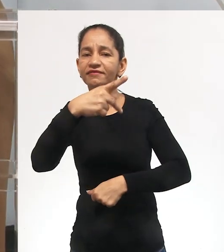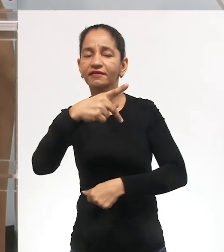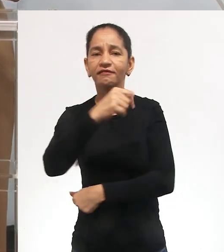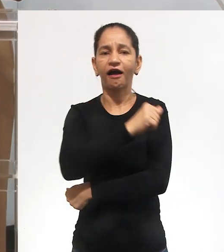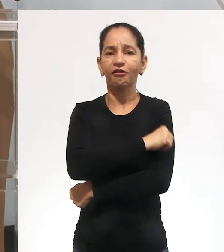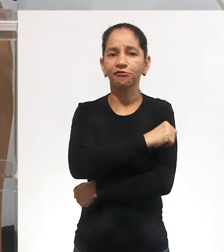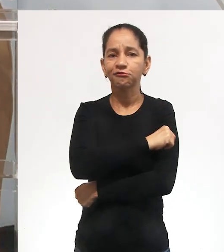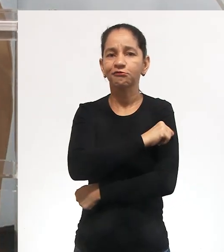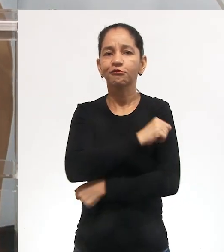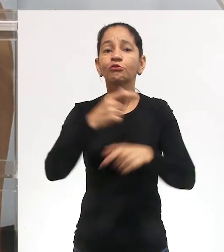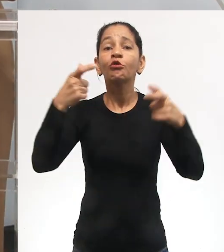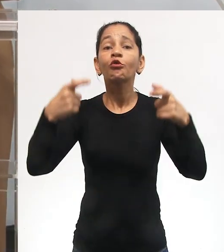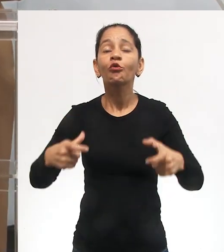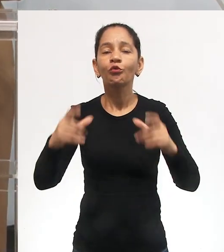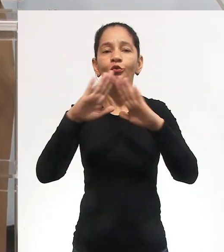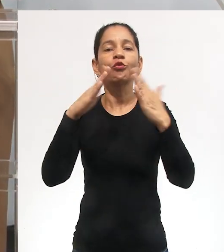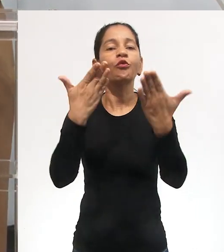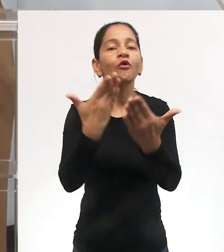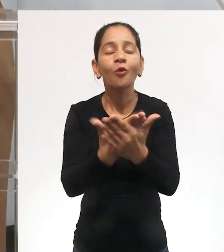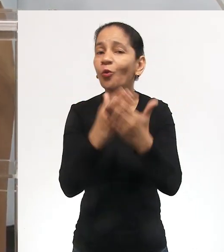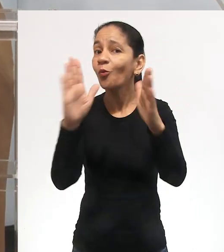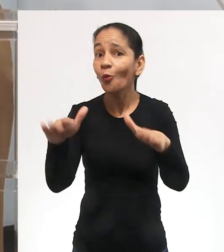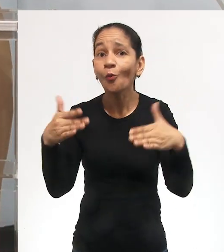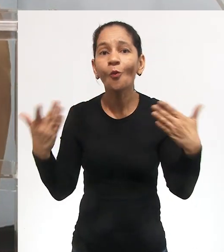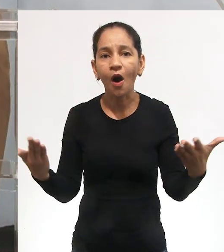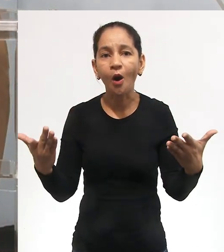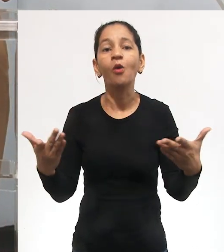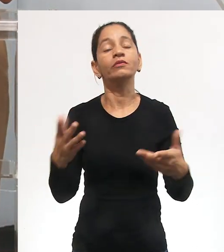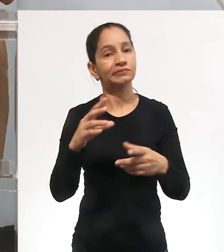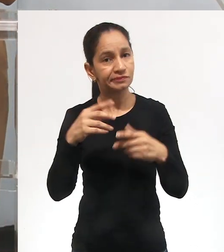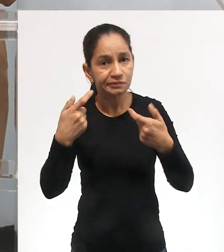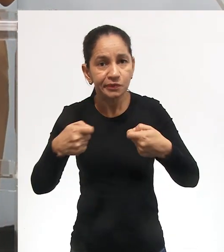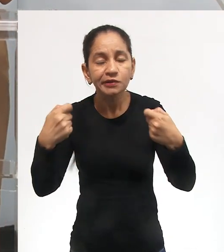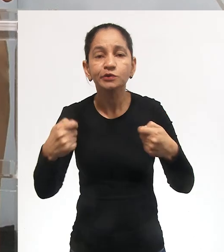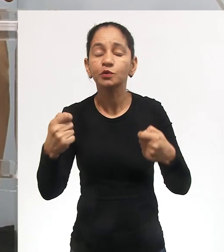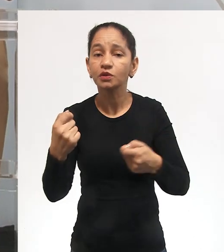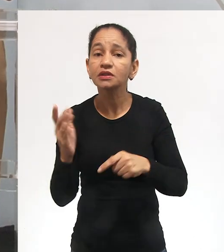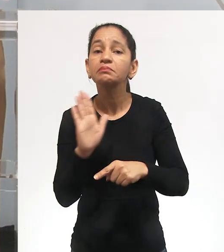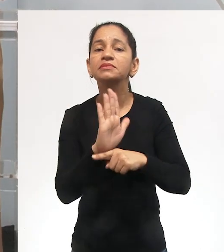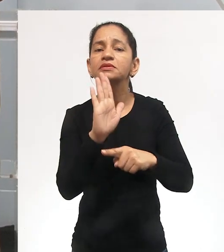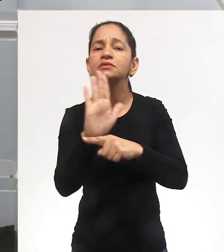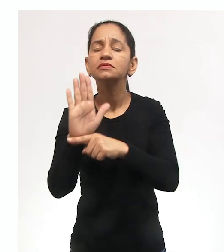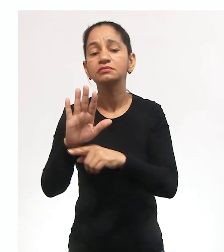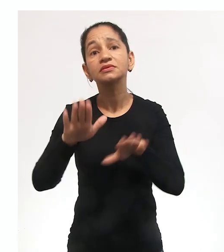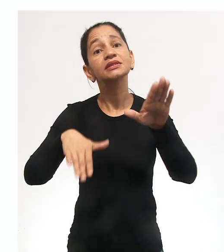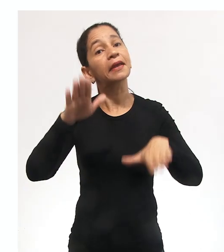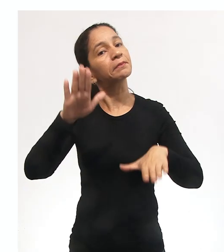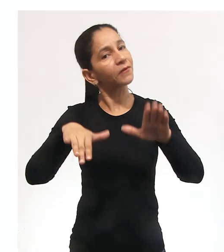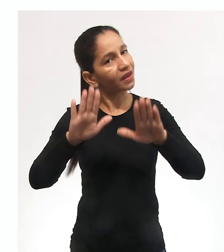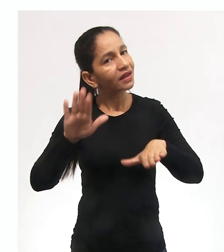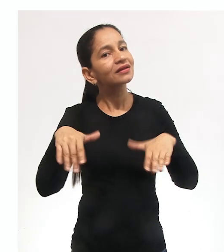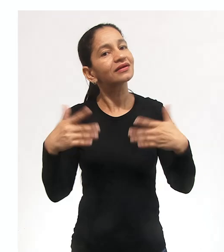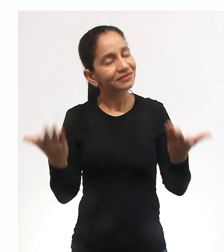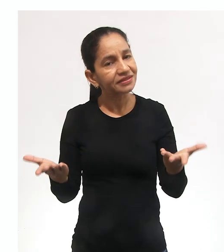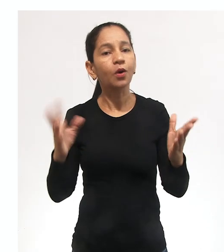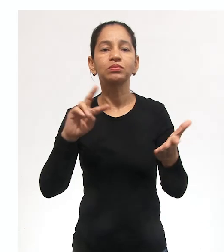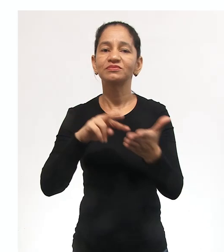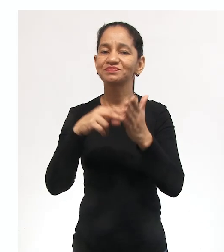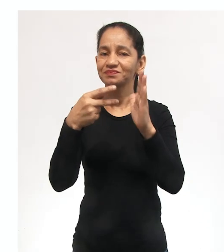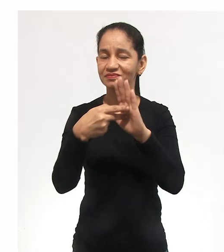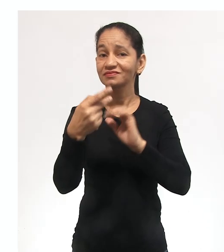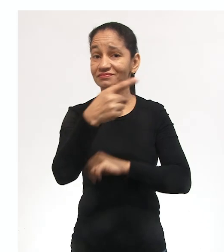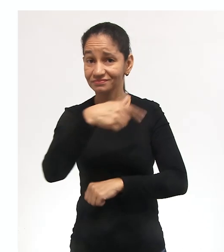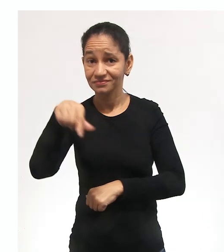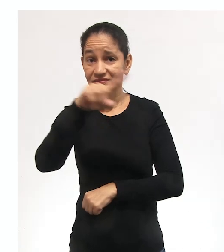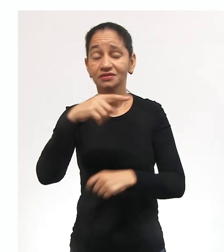dos alunos, do local onde está sendo aplicado, das necessidades e das demandas desses estudantes. Então, nesse sentido,